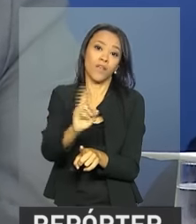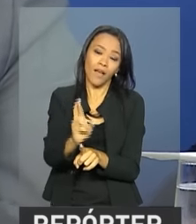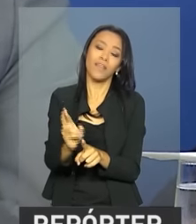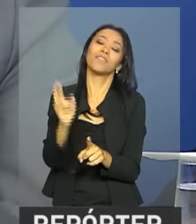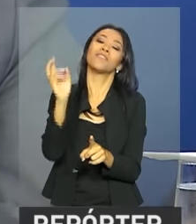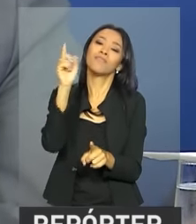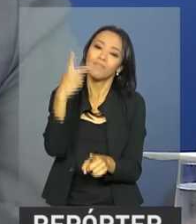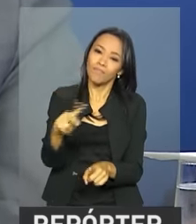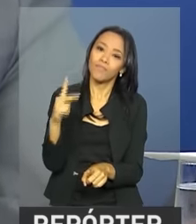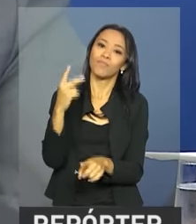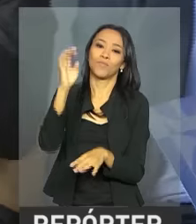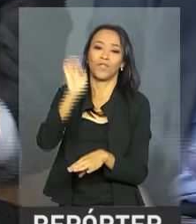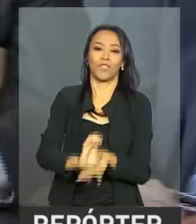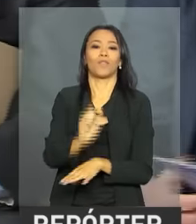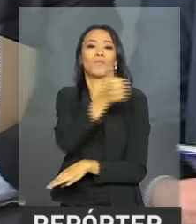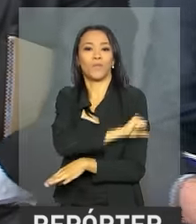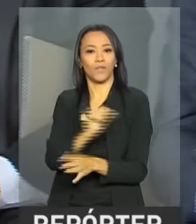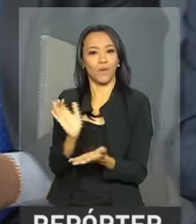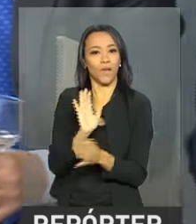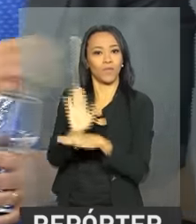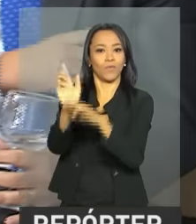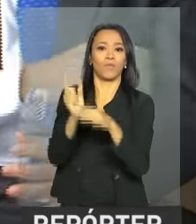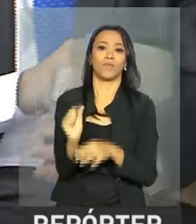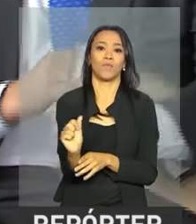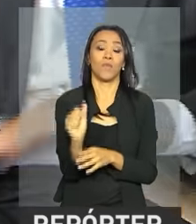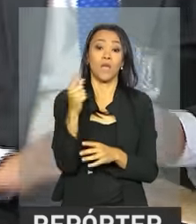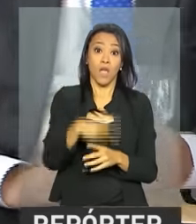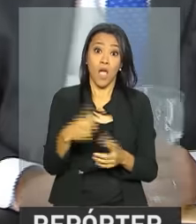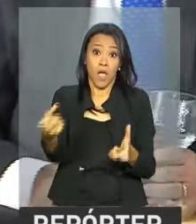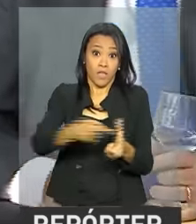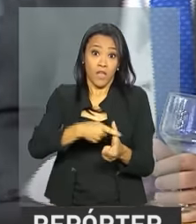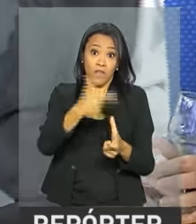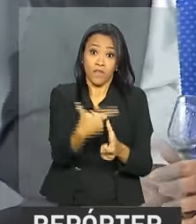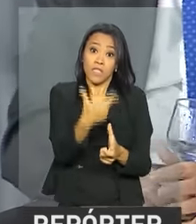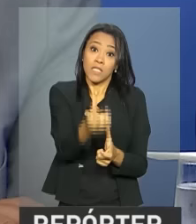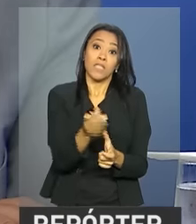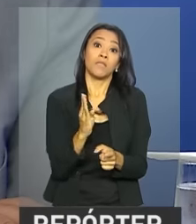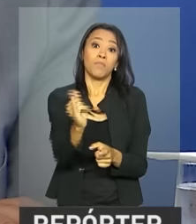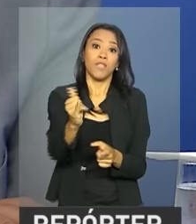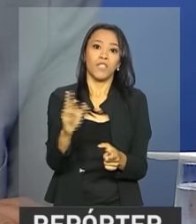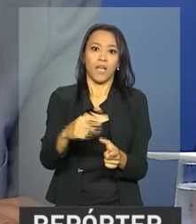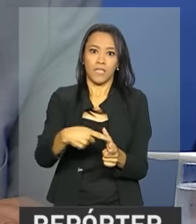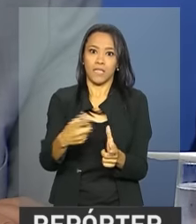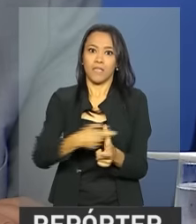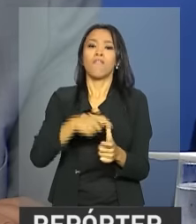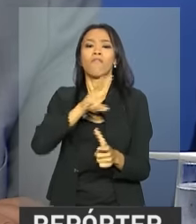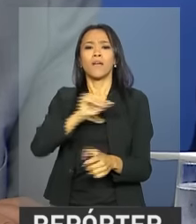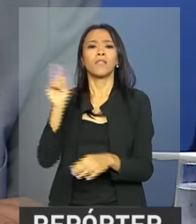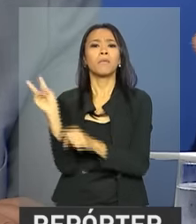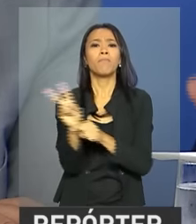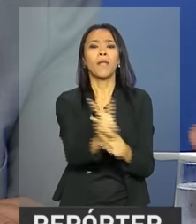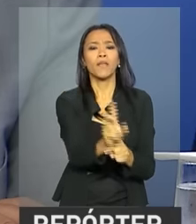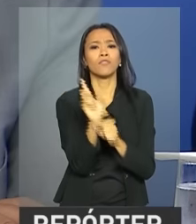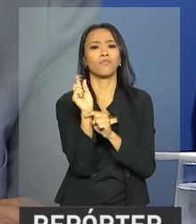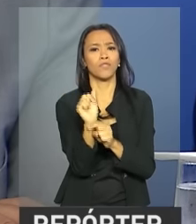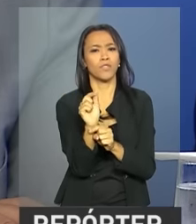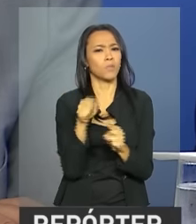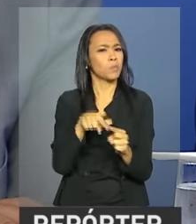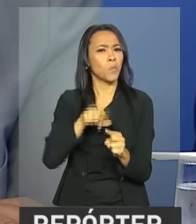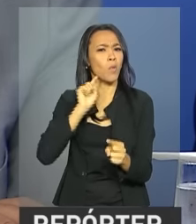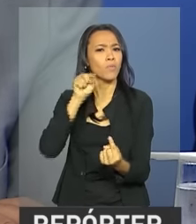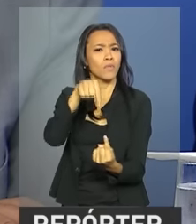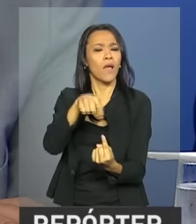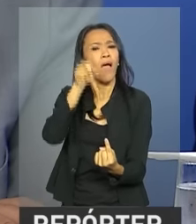caixa do Estado do Rio de Janeiro o restante do Déficit de R6 bilhões de reais virá de empréstimos que terão como garantias o